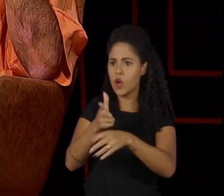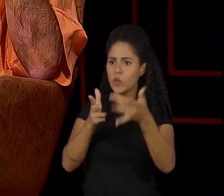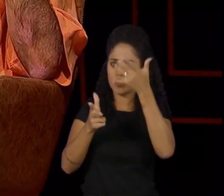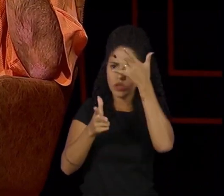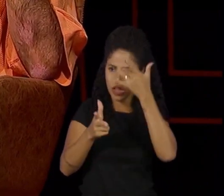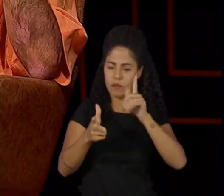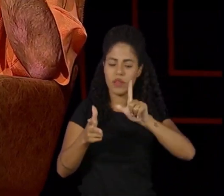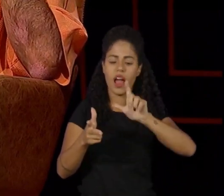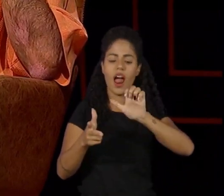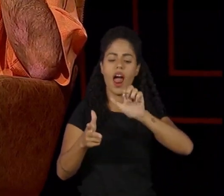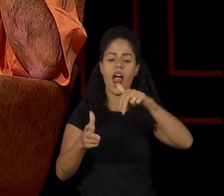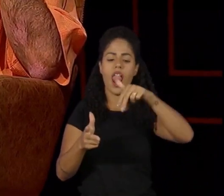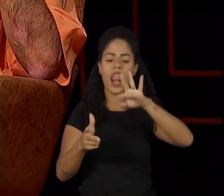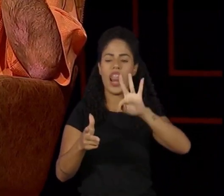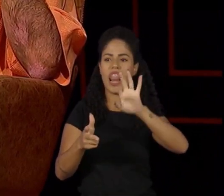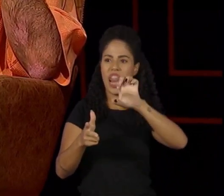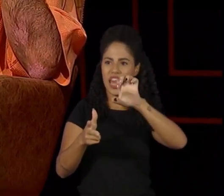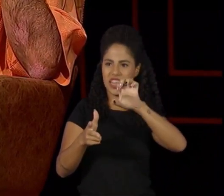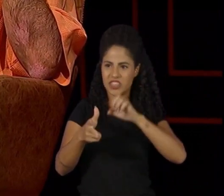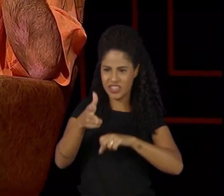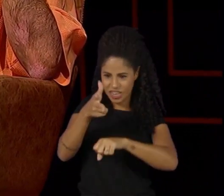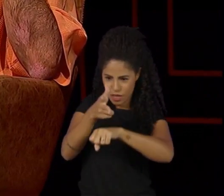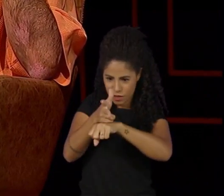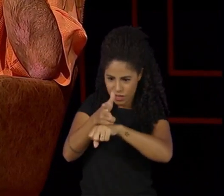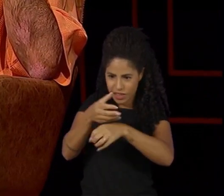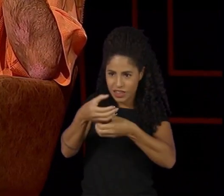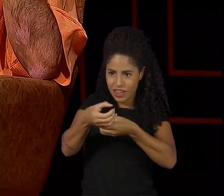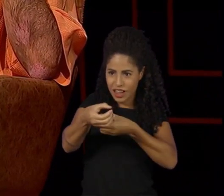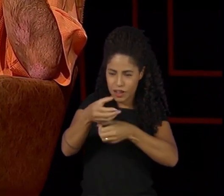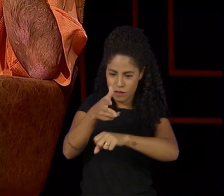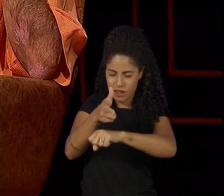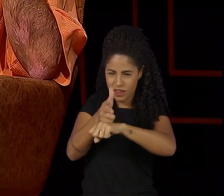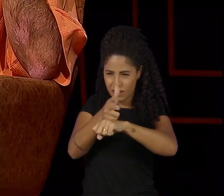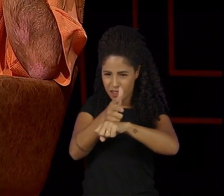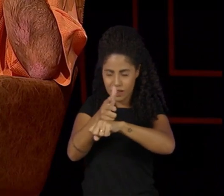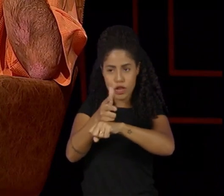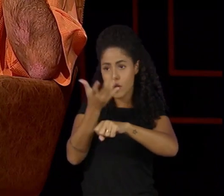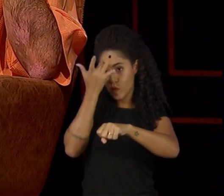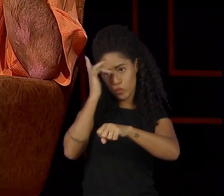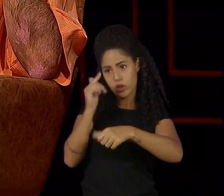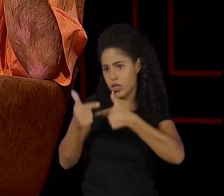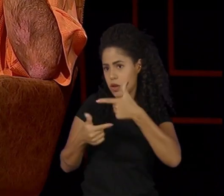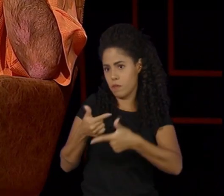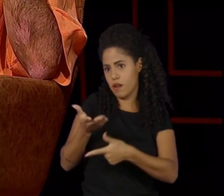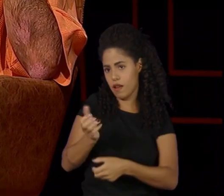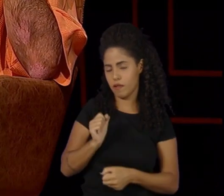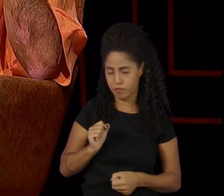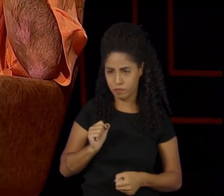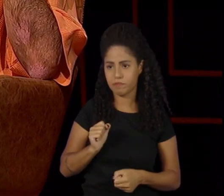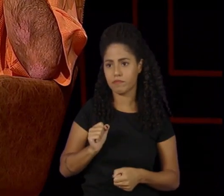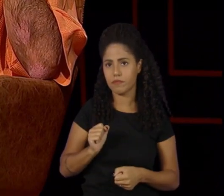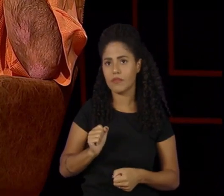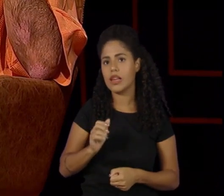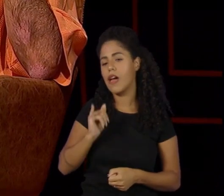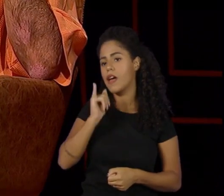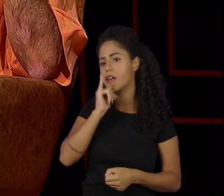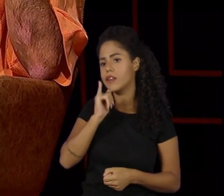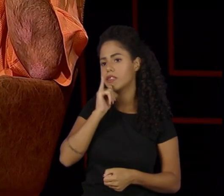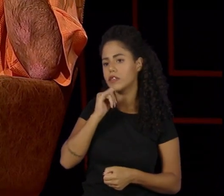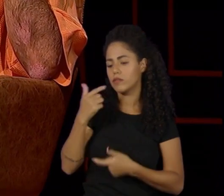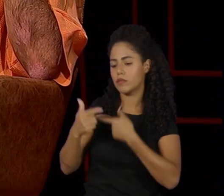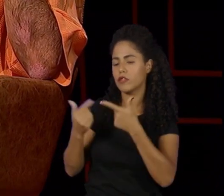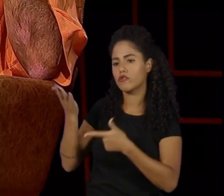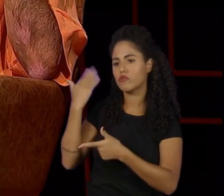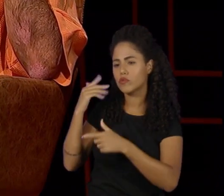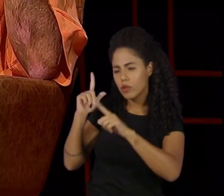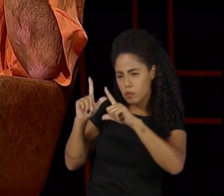isso. Eu lembro aquele fotógrafo de cinema fantástico, o Zé. Como é que ele... Eu não